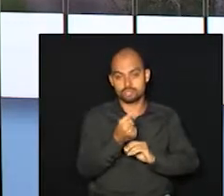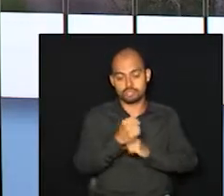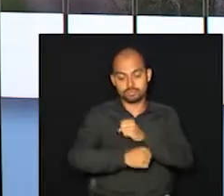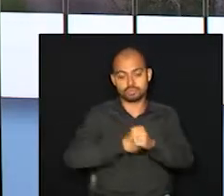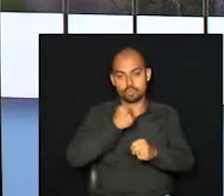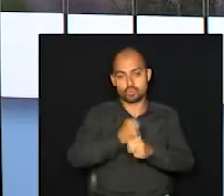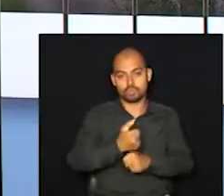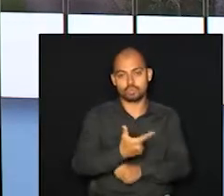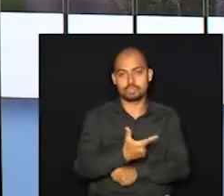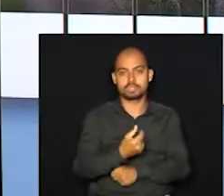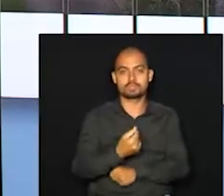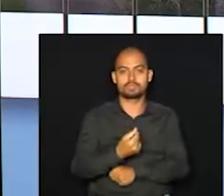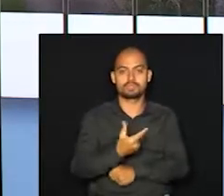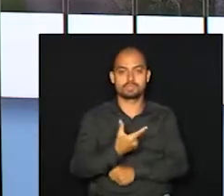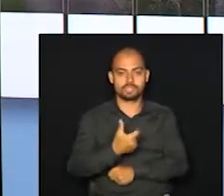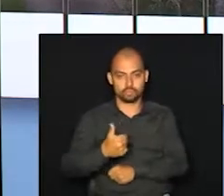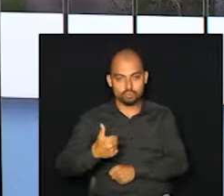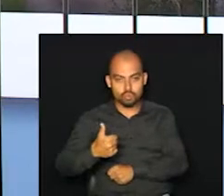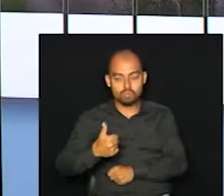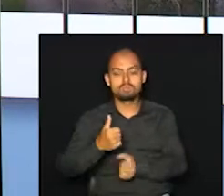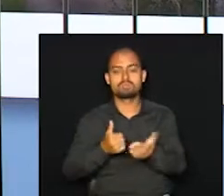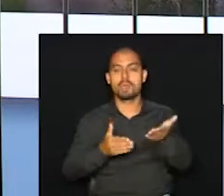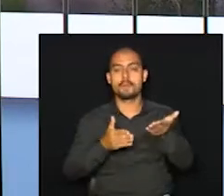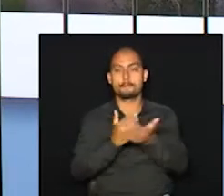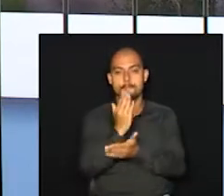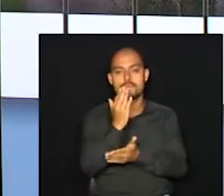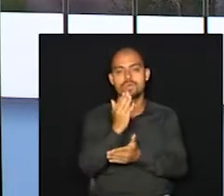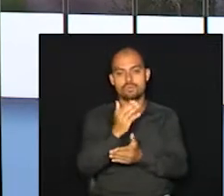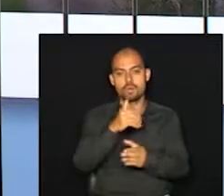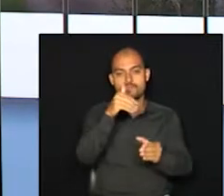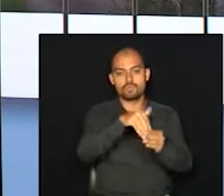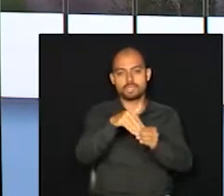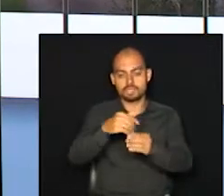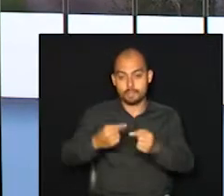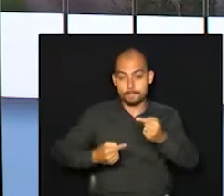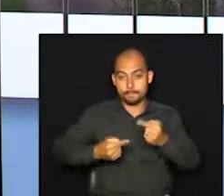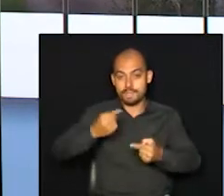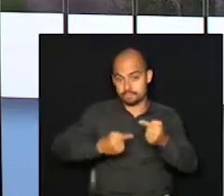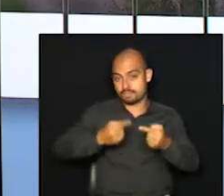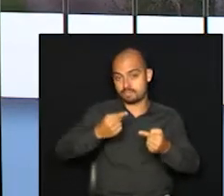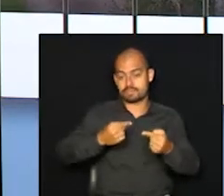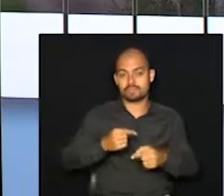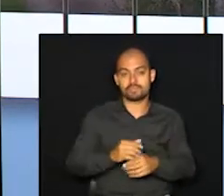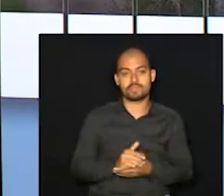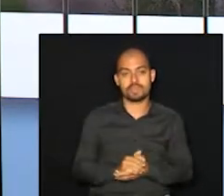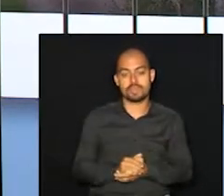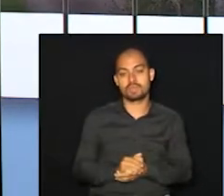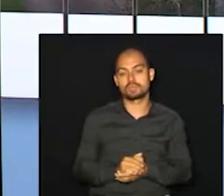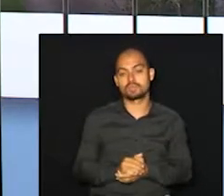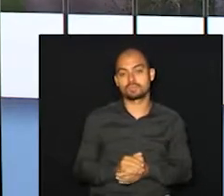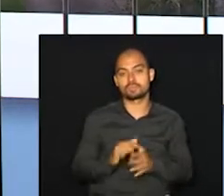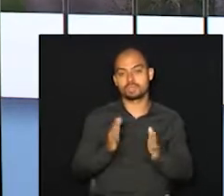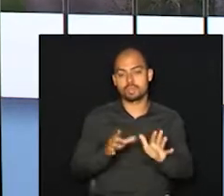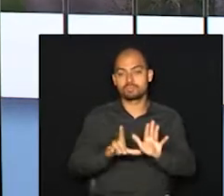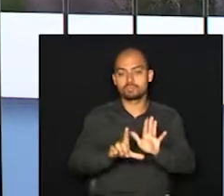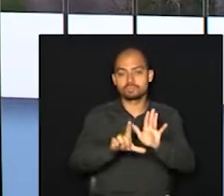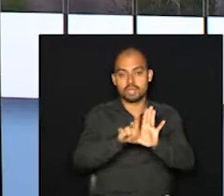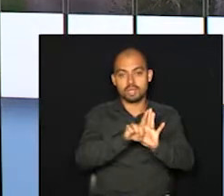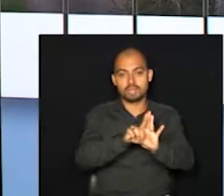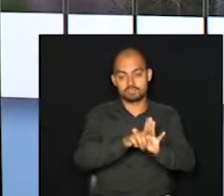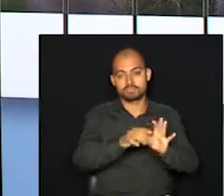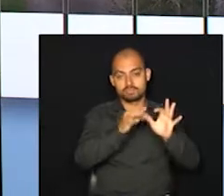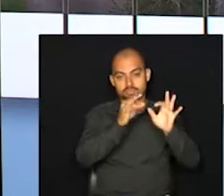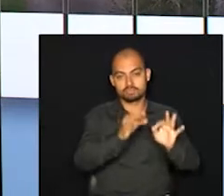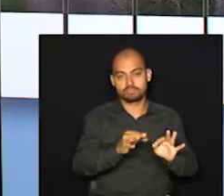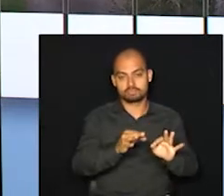de 2021 foi aprovado em primeira discussão, ou seja, no momento da legalidade. A gente teve